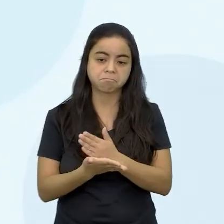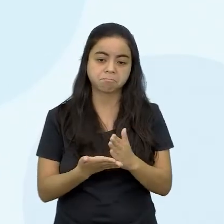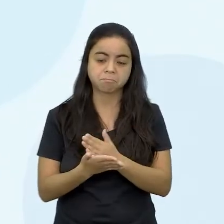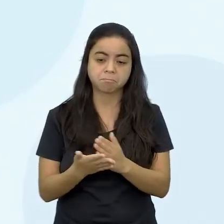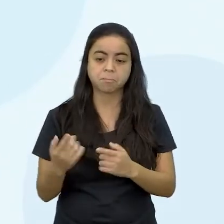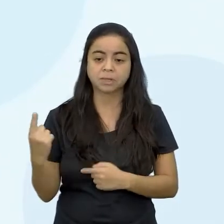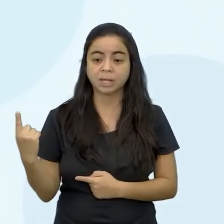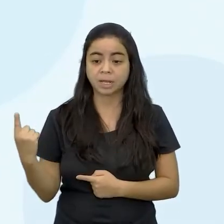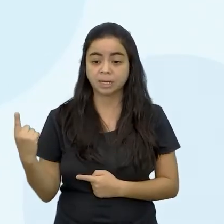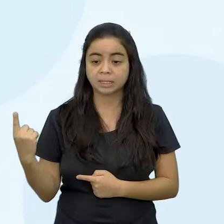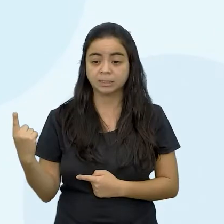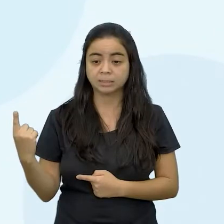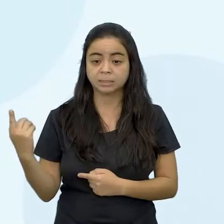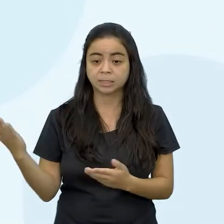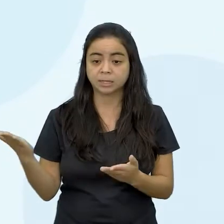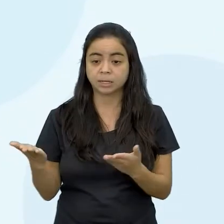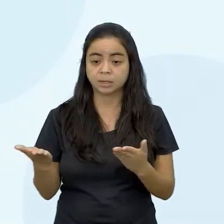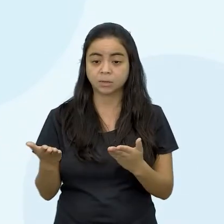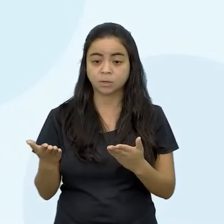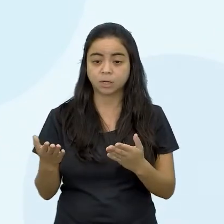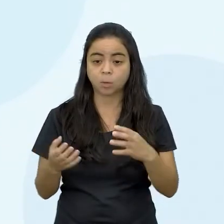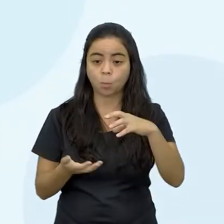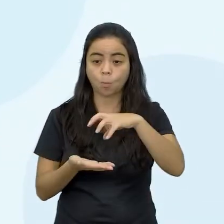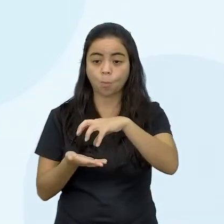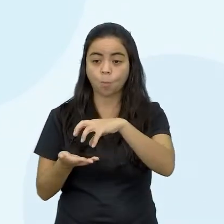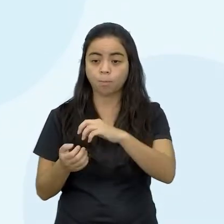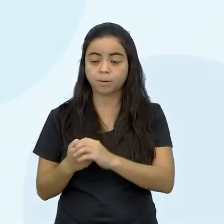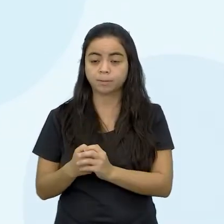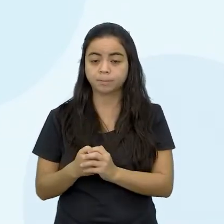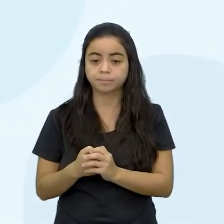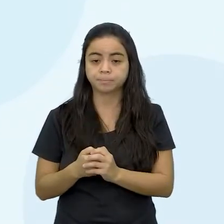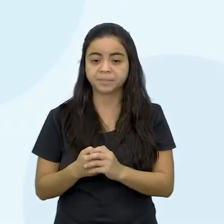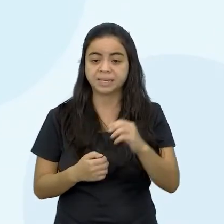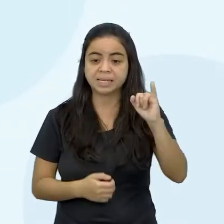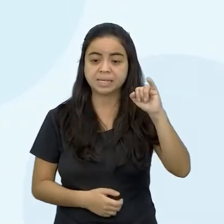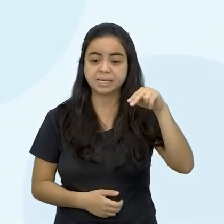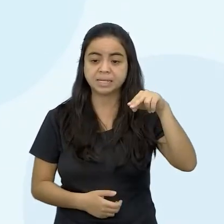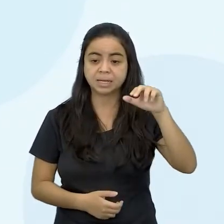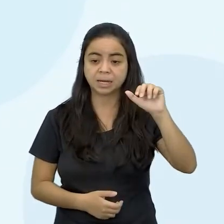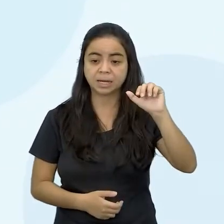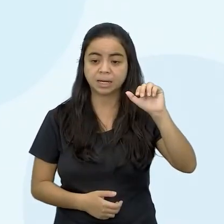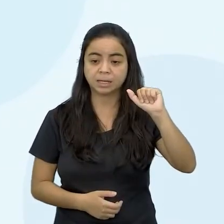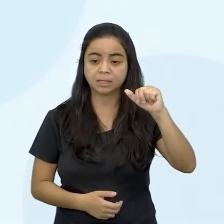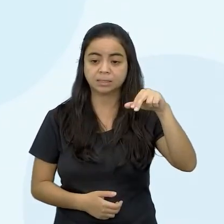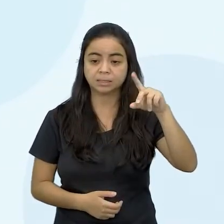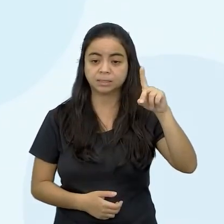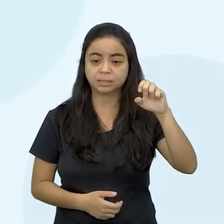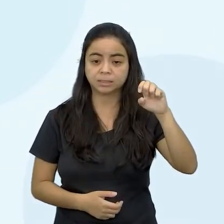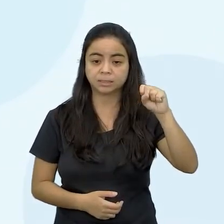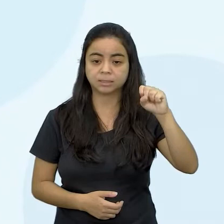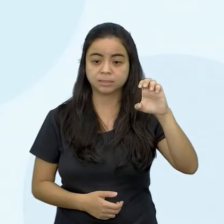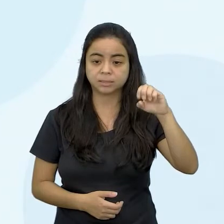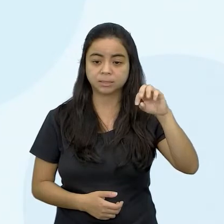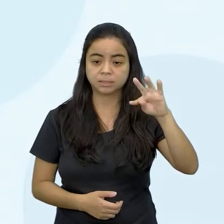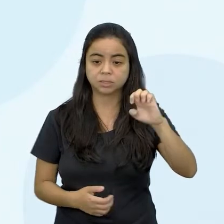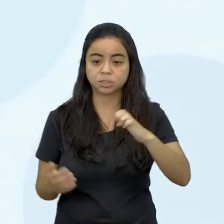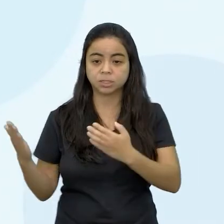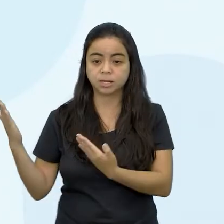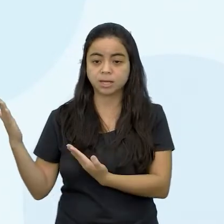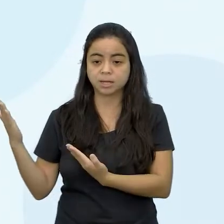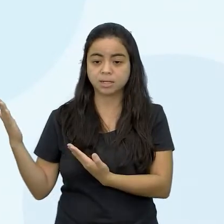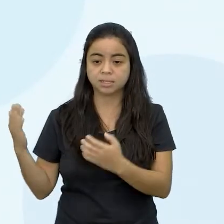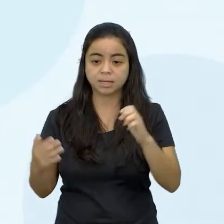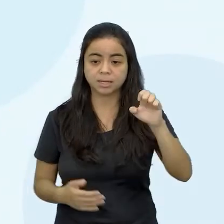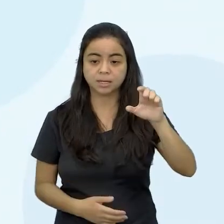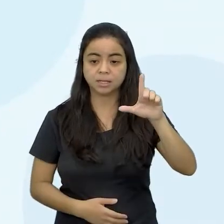essa que aparece agora para você aí na tela é uma lâmpada incandescente essa que aparece na tela aí para você é uma